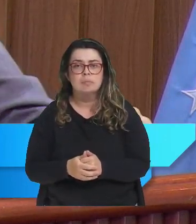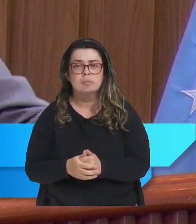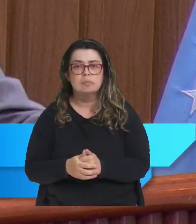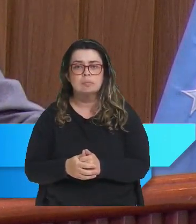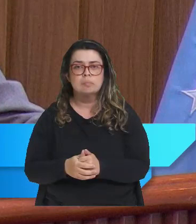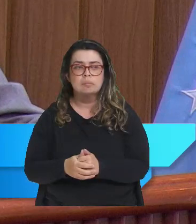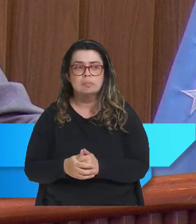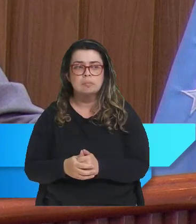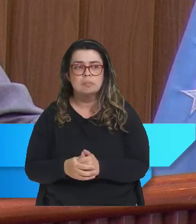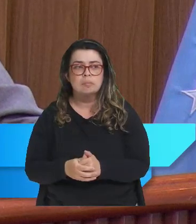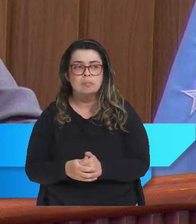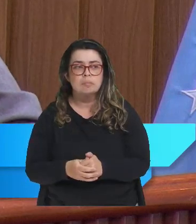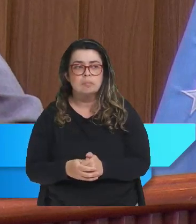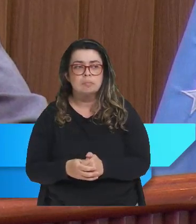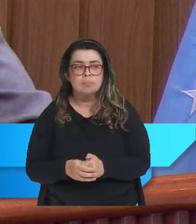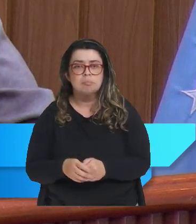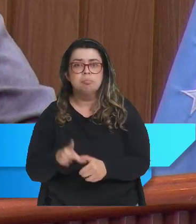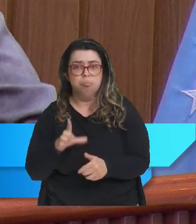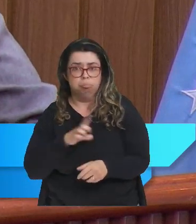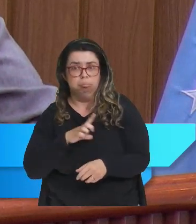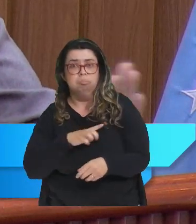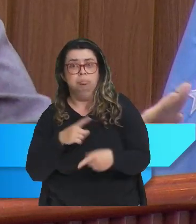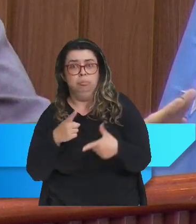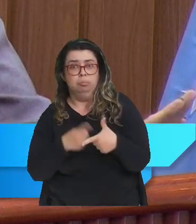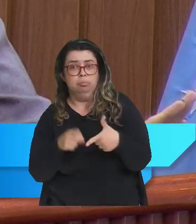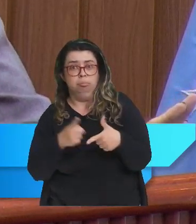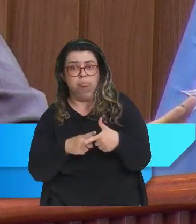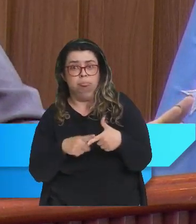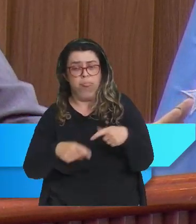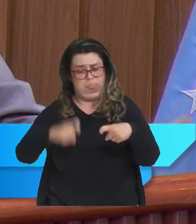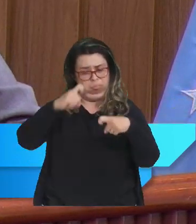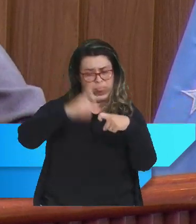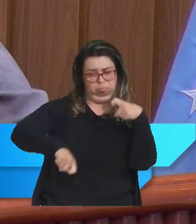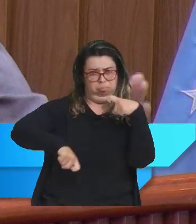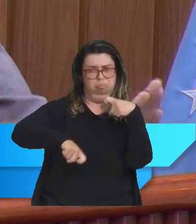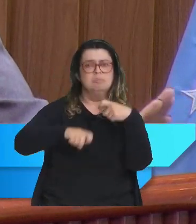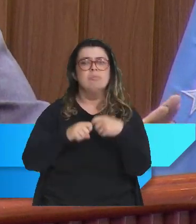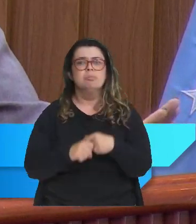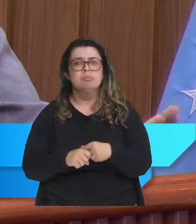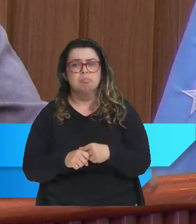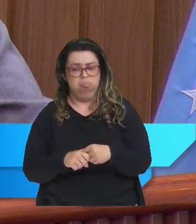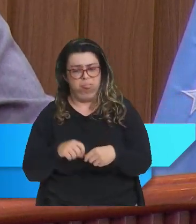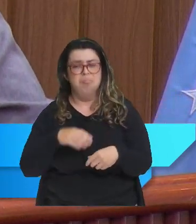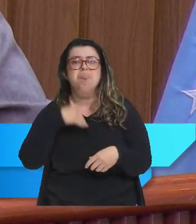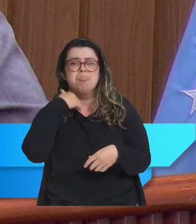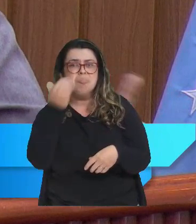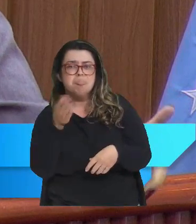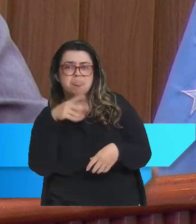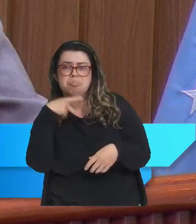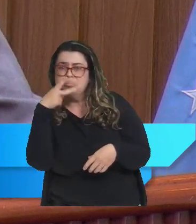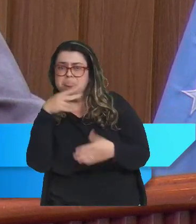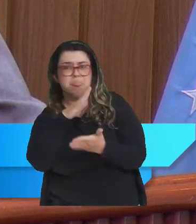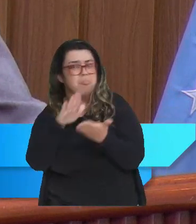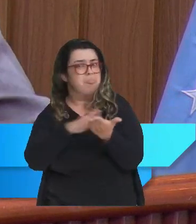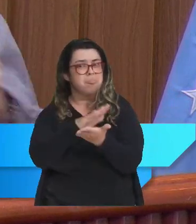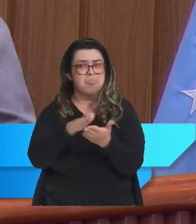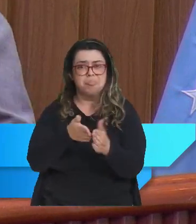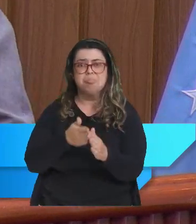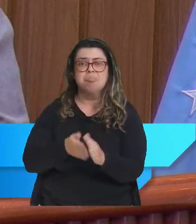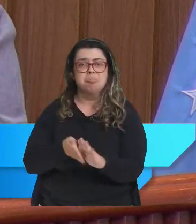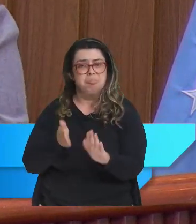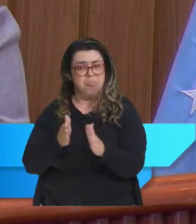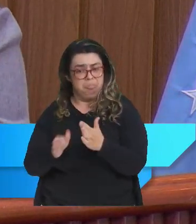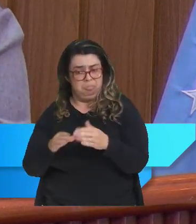uma tentativa de estupro, ficou parado, ninguém mais fala, a gente passa no local